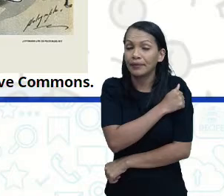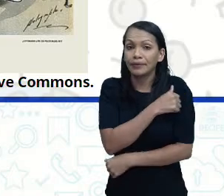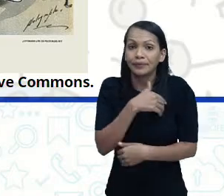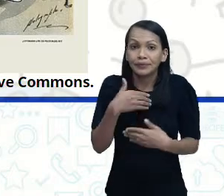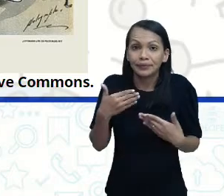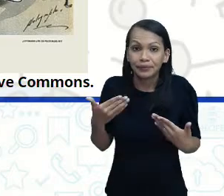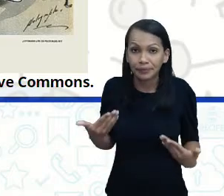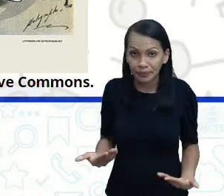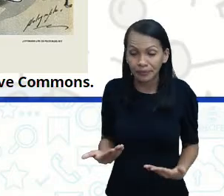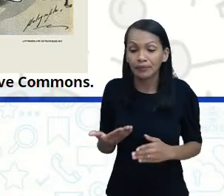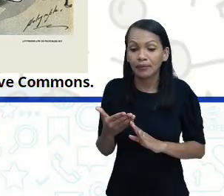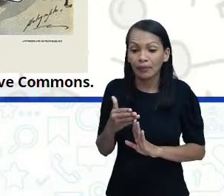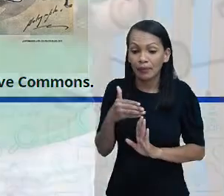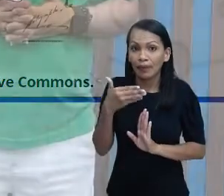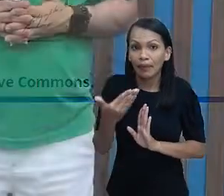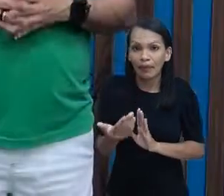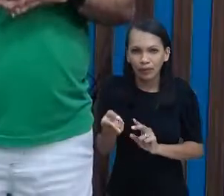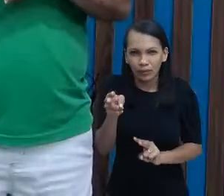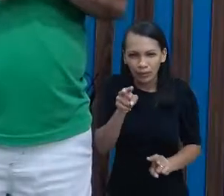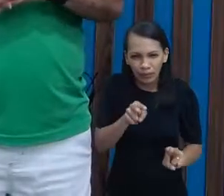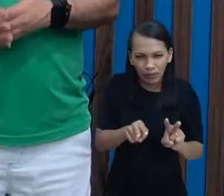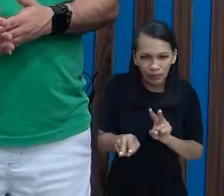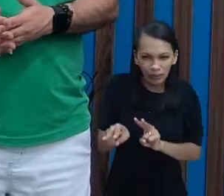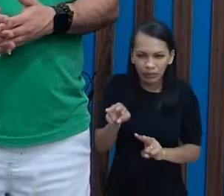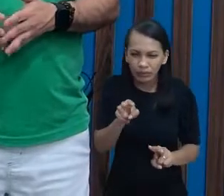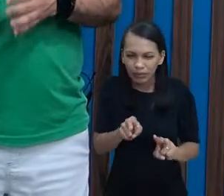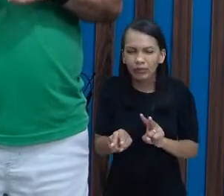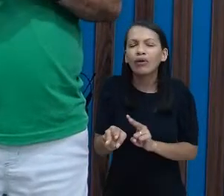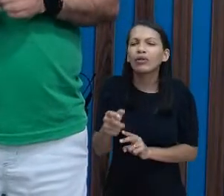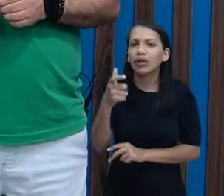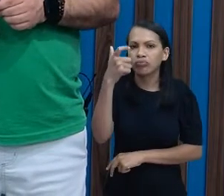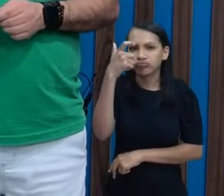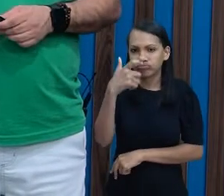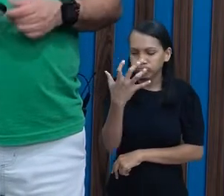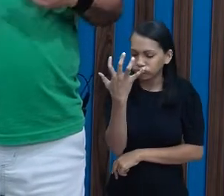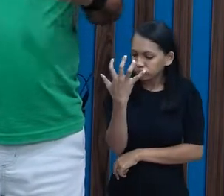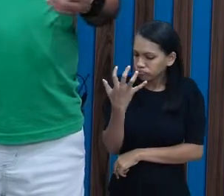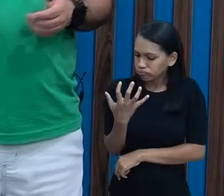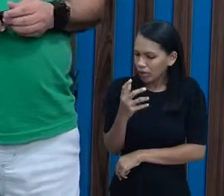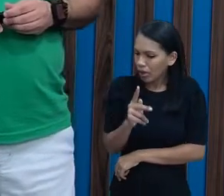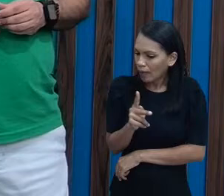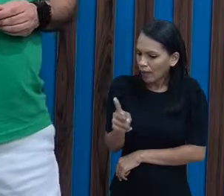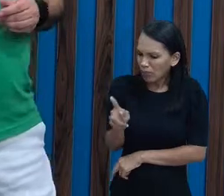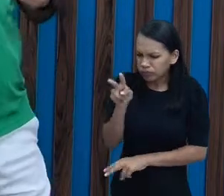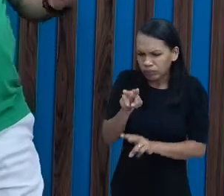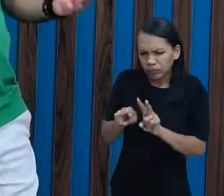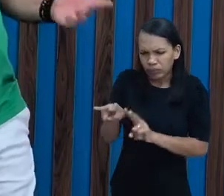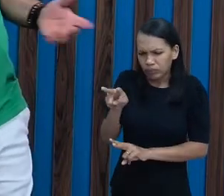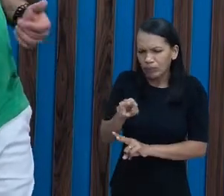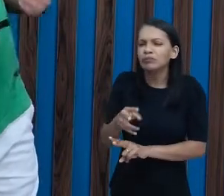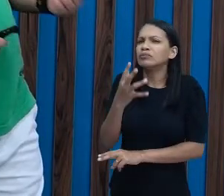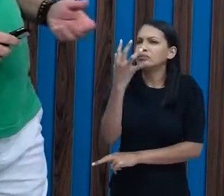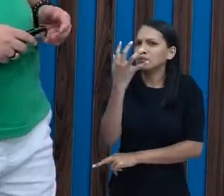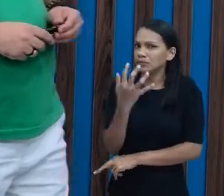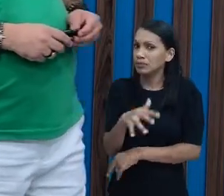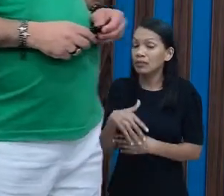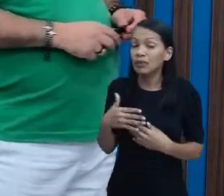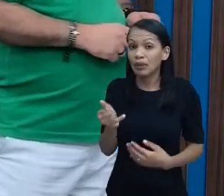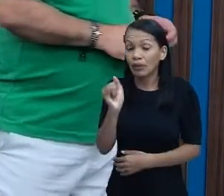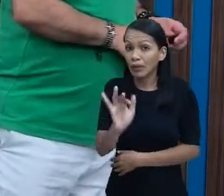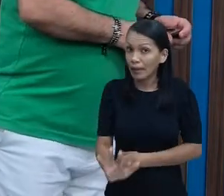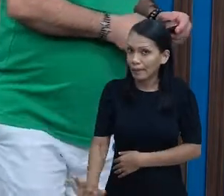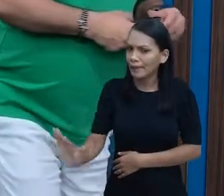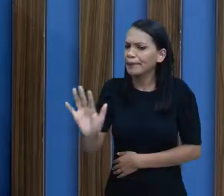então, sob o olhar repreensivo do professor. Então, essa imagem é uma imagem bem significativa, né,